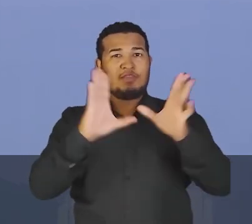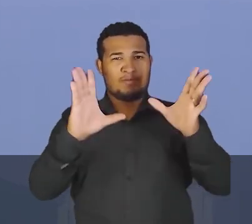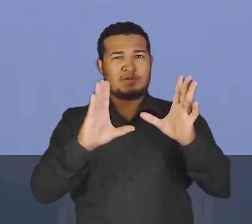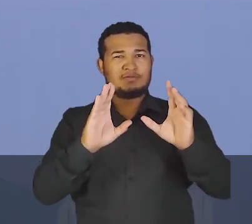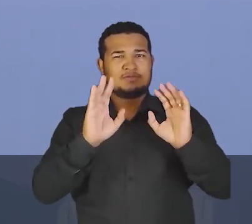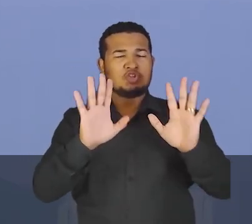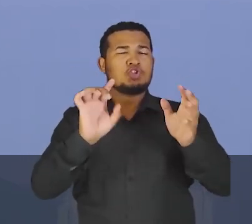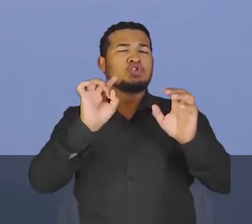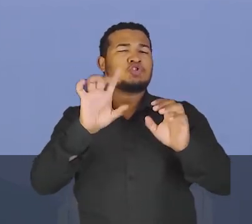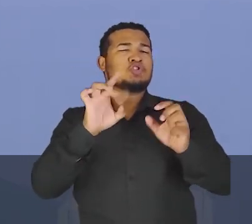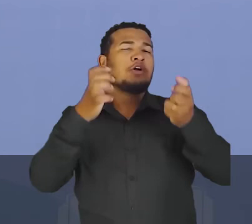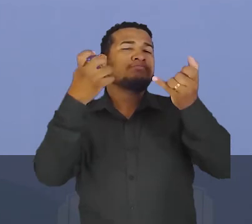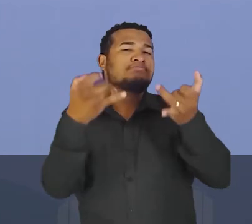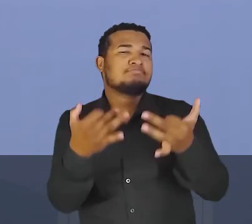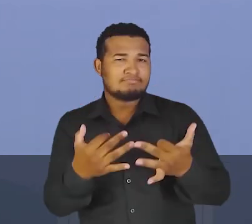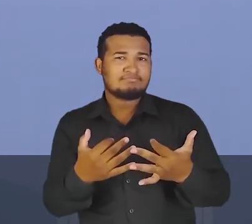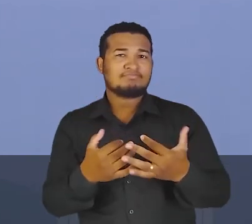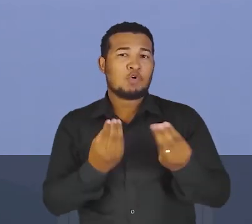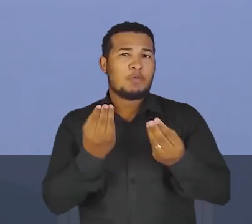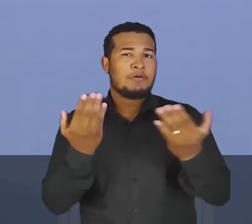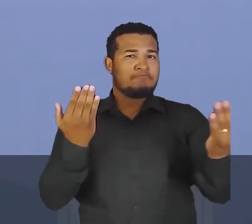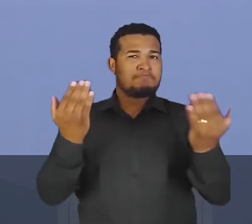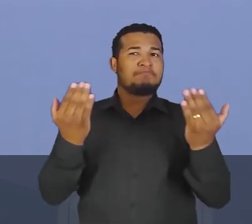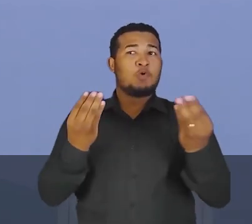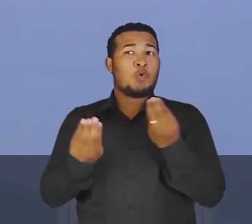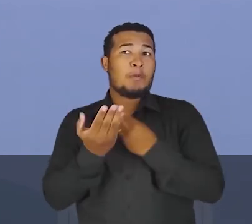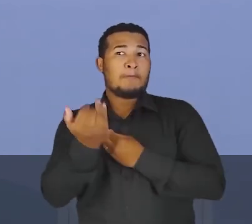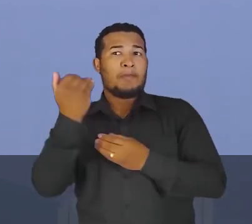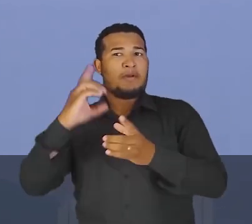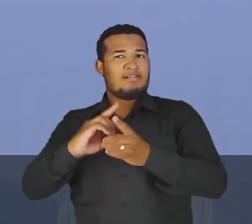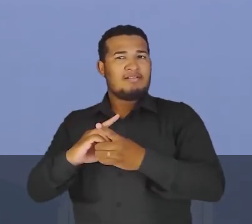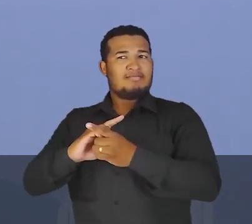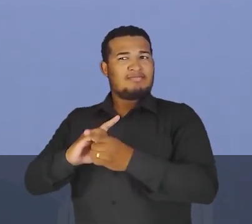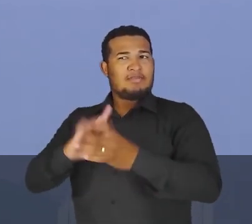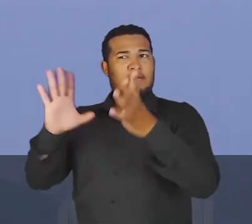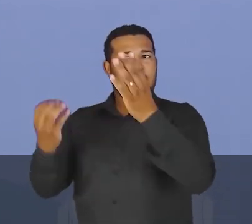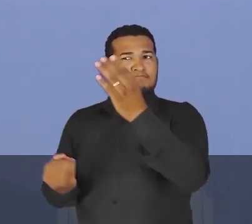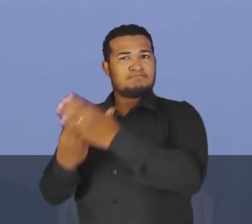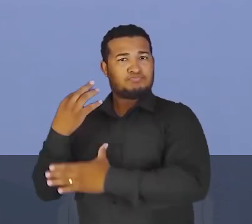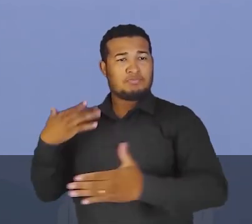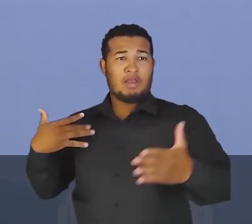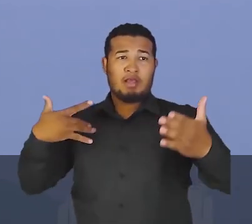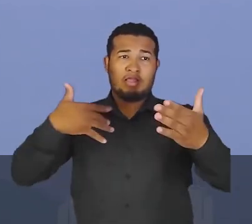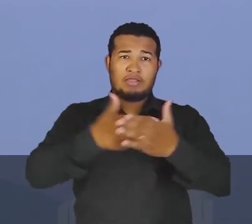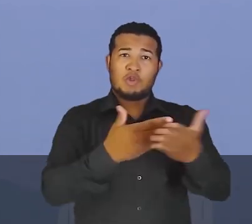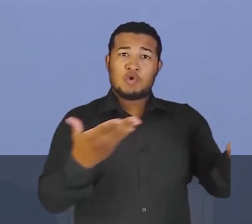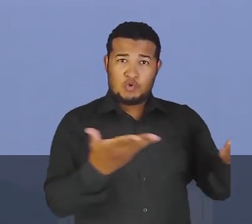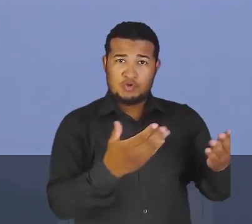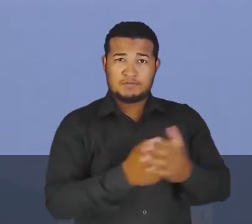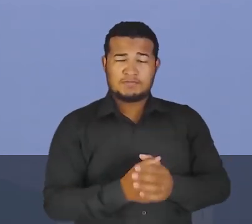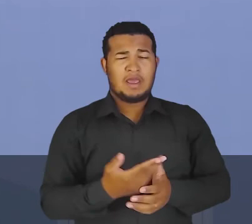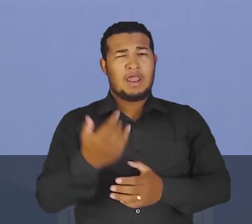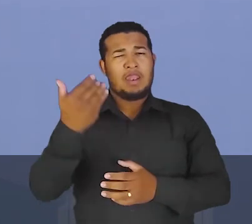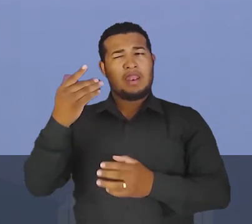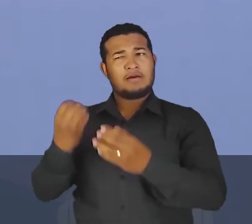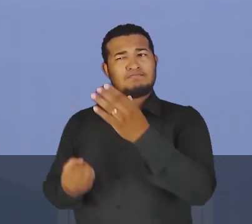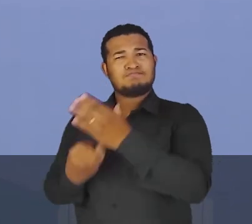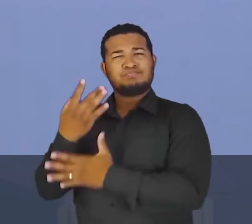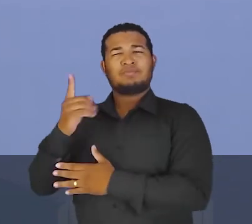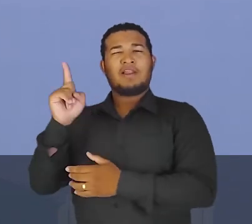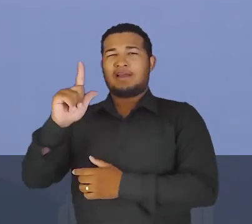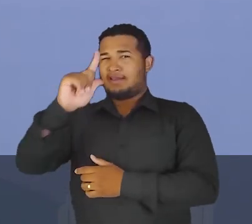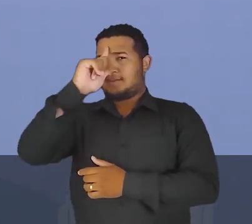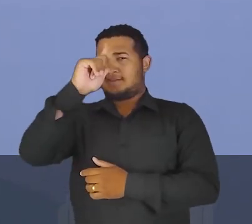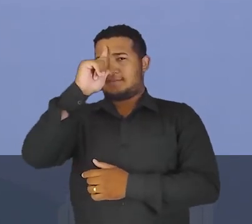fazendo uma diferenciaçãozinha de quando nasceu a democracia e de como é a nossa democracia hoje. Quando a democracia nasceu lá na Grécia,